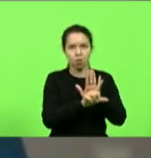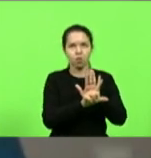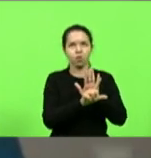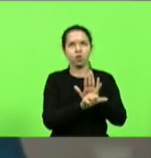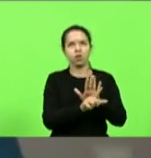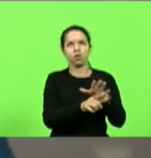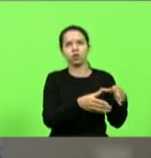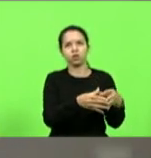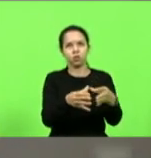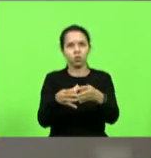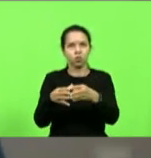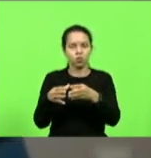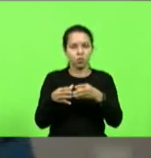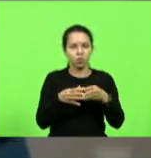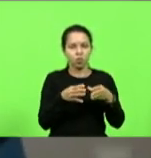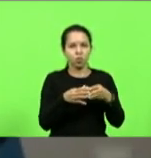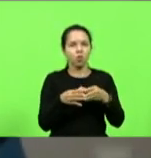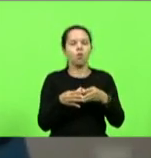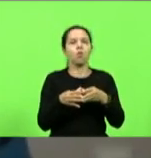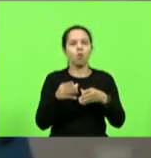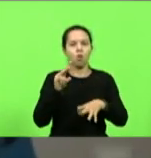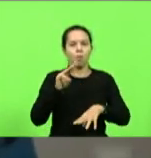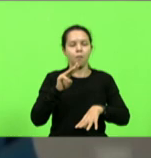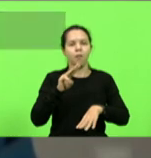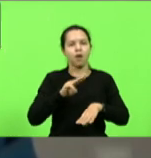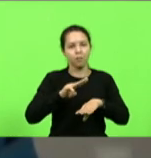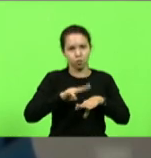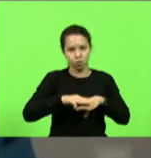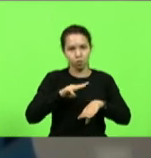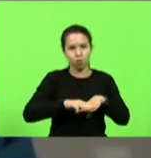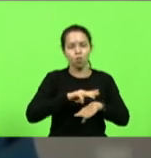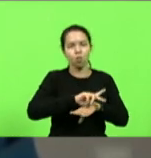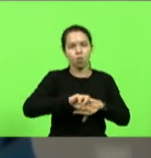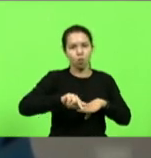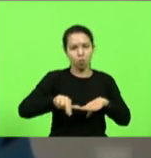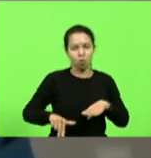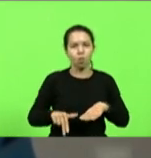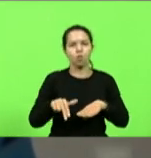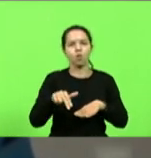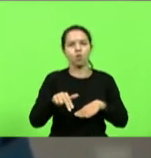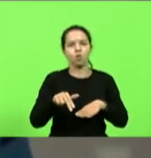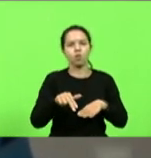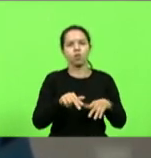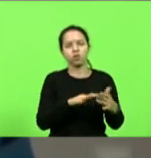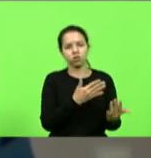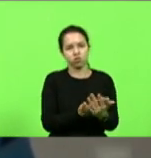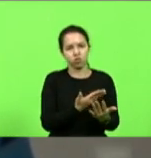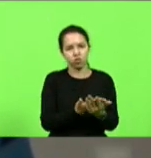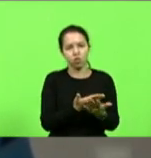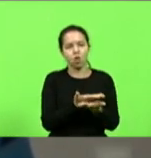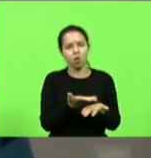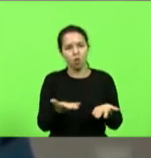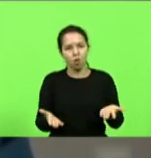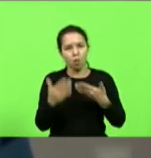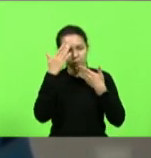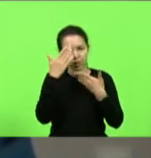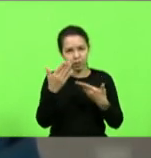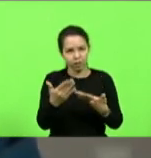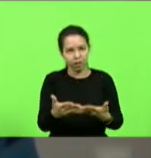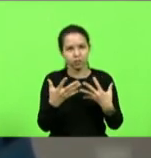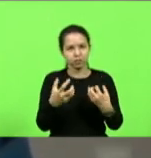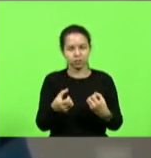equipes multidisciplinares nas redes de ensino, né? É, muito obrigado por ter acolhido essa demanda dos conselhos profissionais,